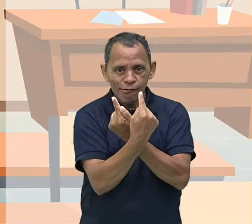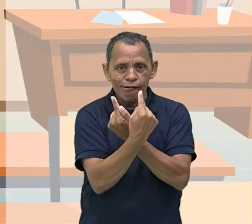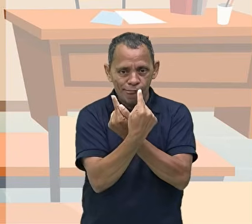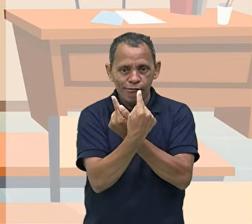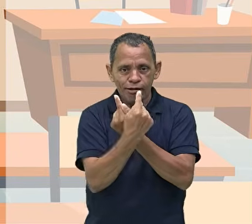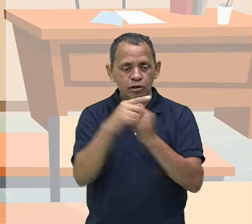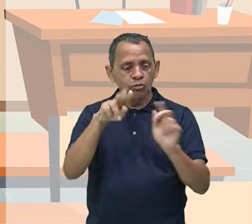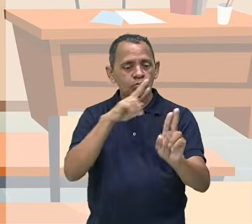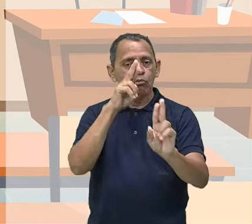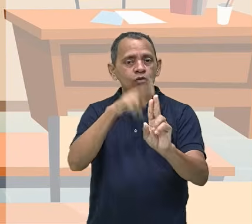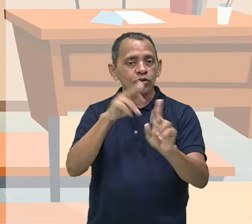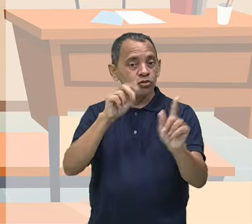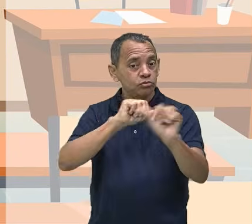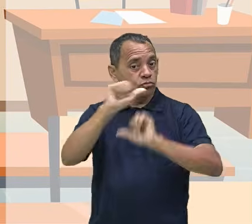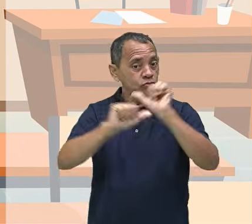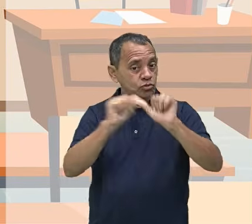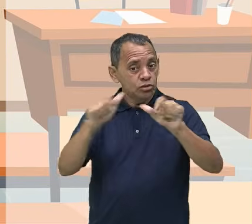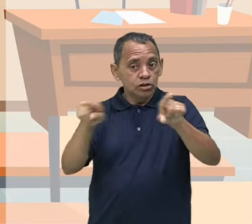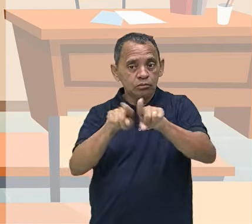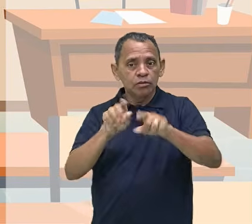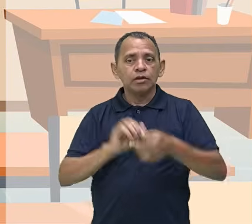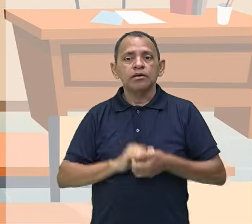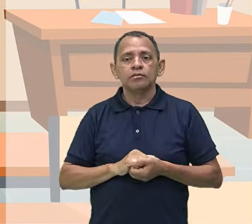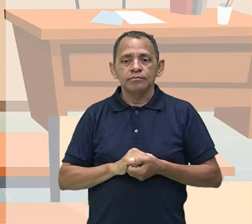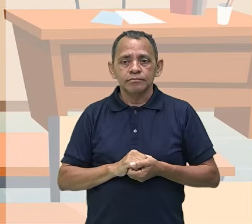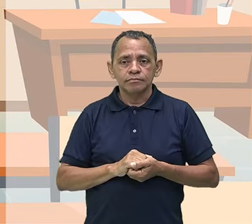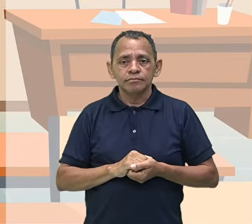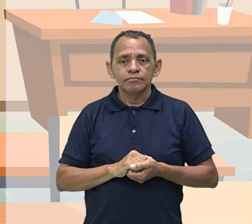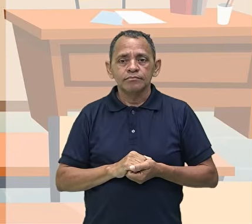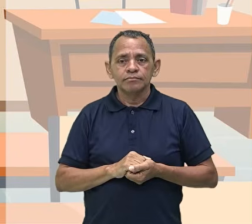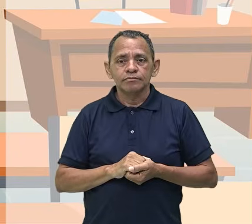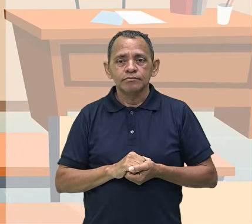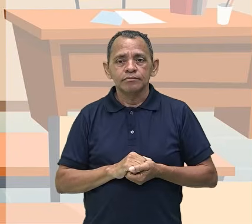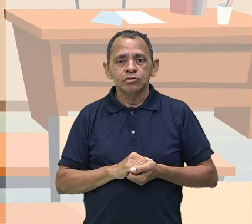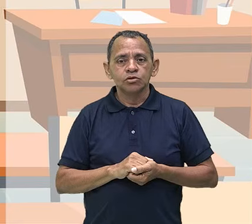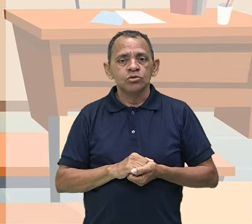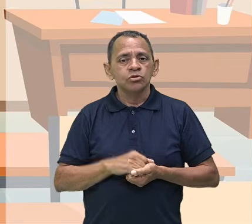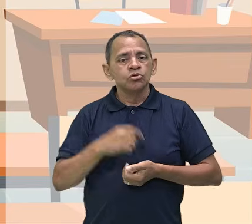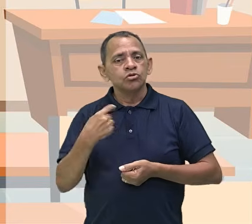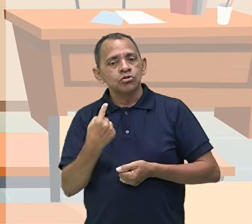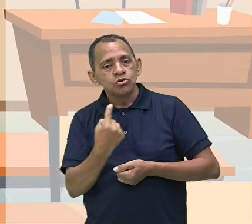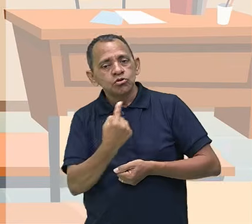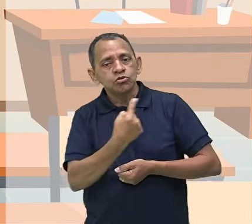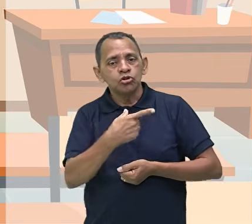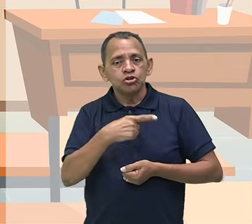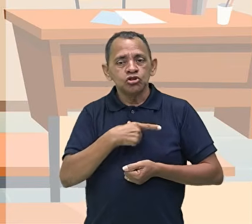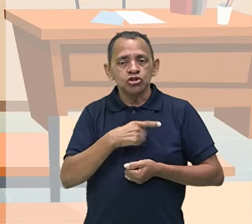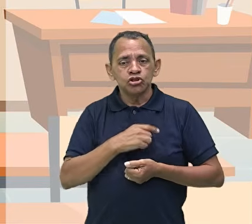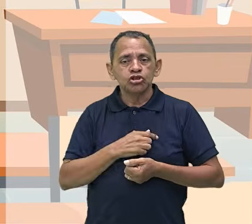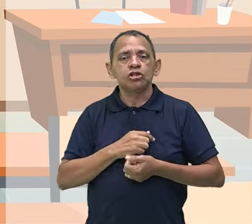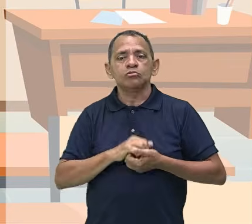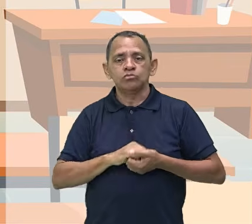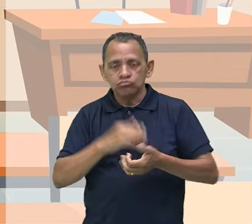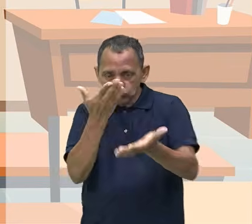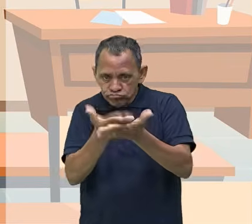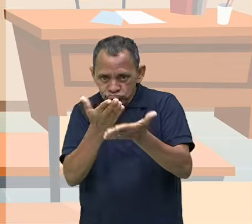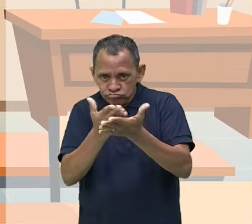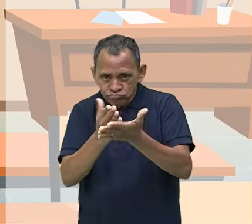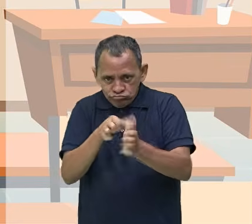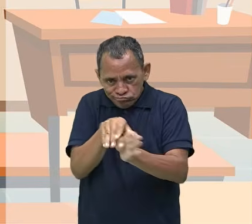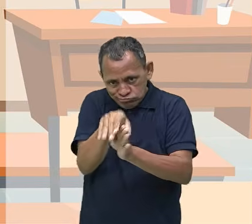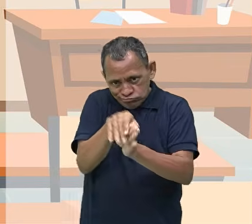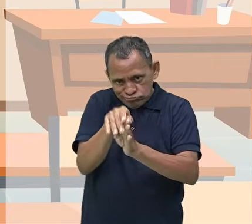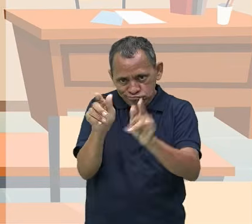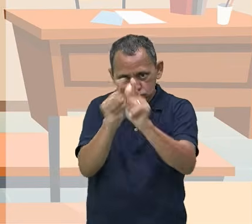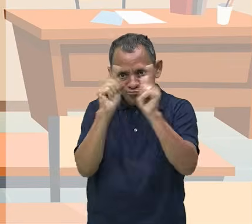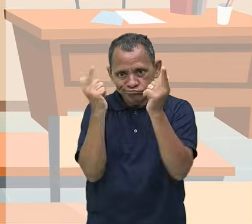vai mudar também. E é a mesma situação que a gente observa quando a gente trata aí os estudos da orientação geográfica. Então, olha só, ele